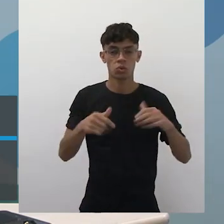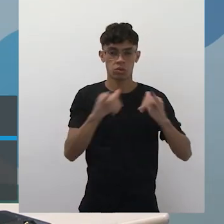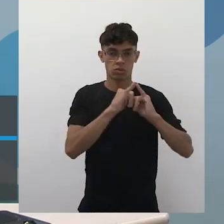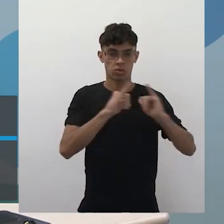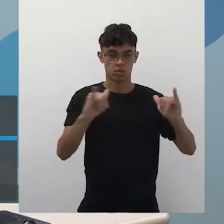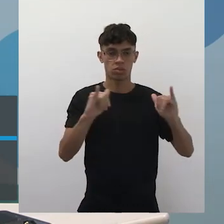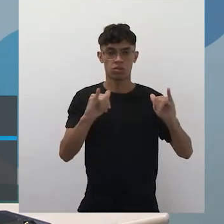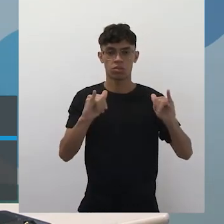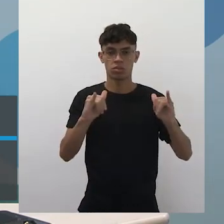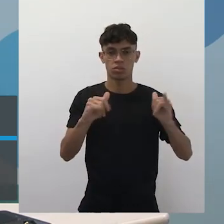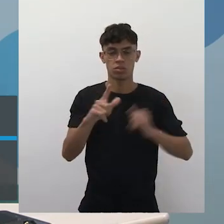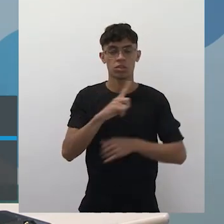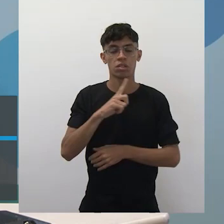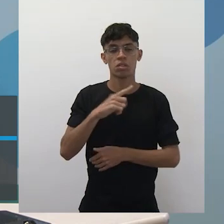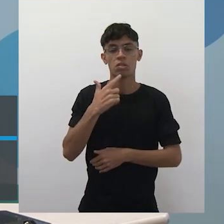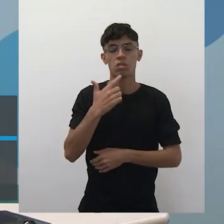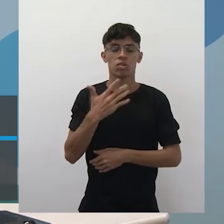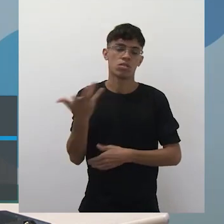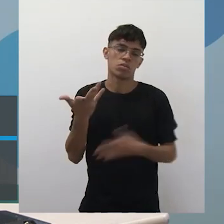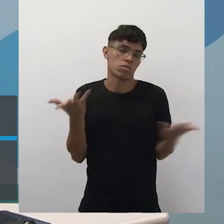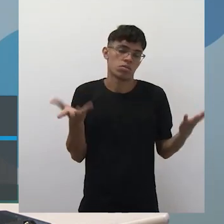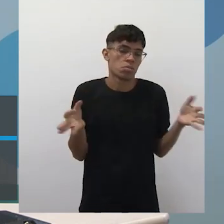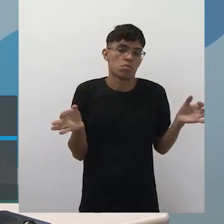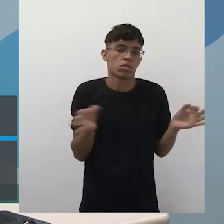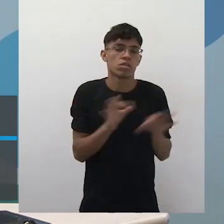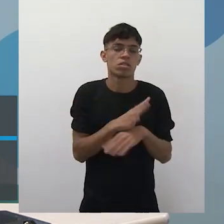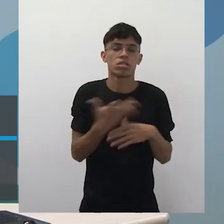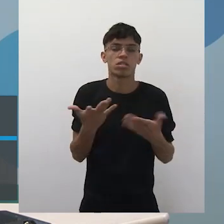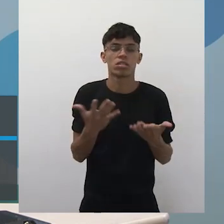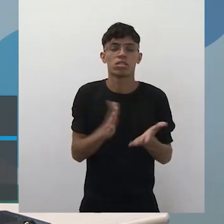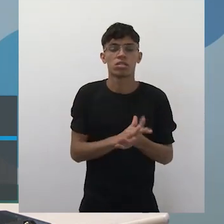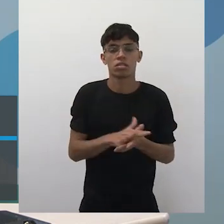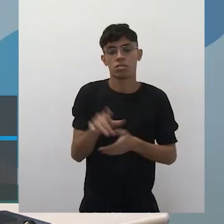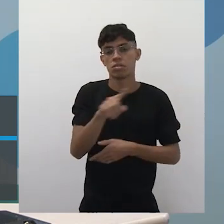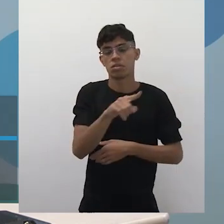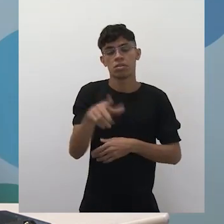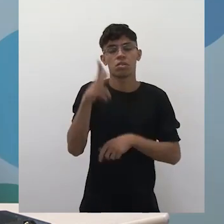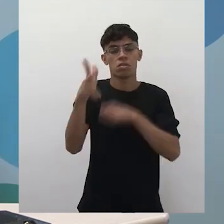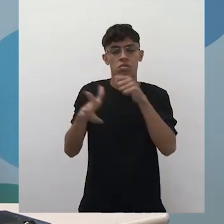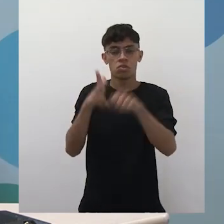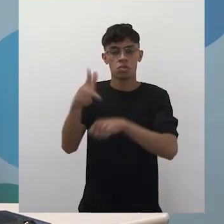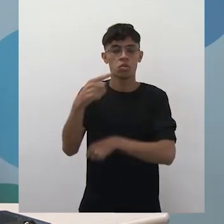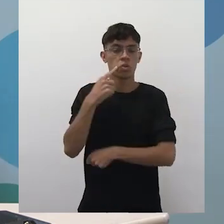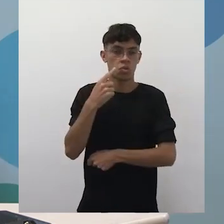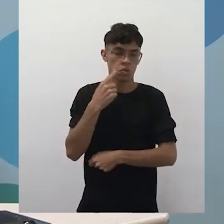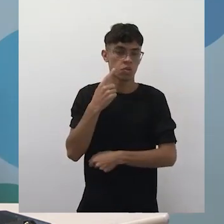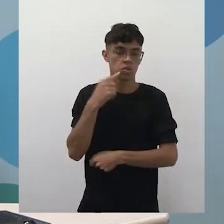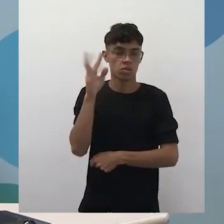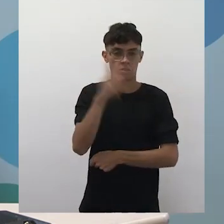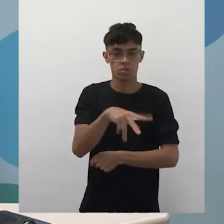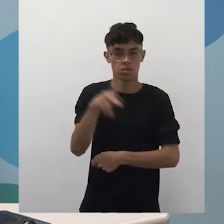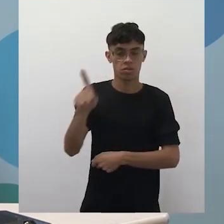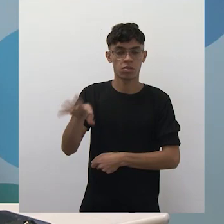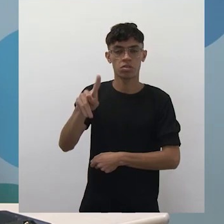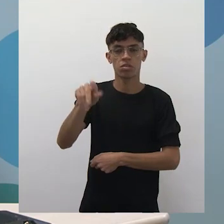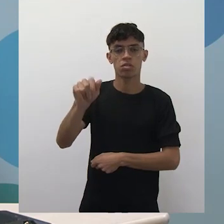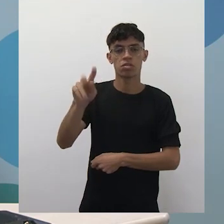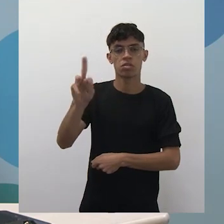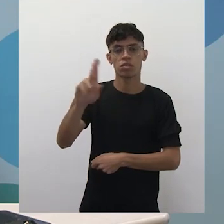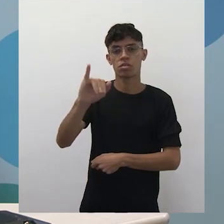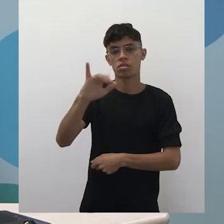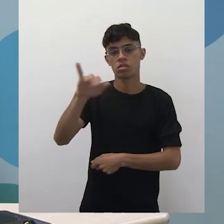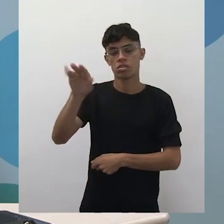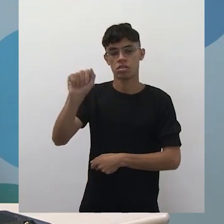fazer uma finalização, que vocês assistam um vídeo das professoras a Patrícia e a